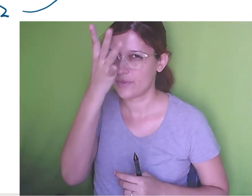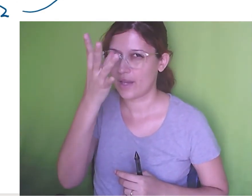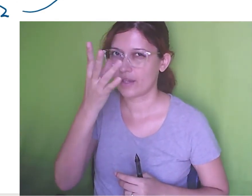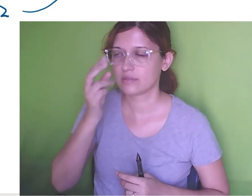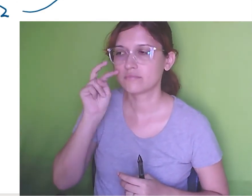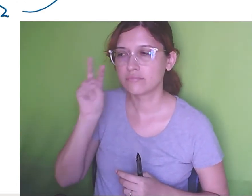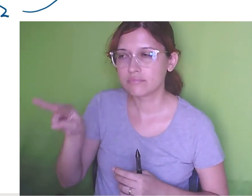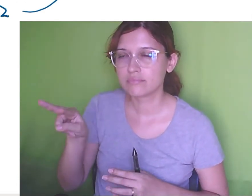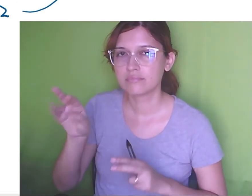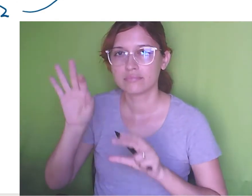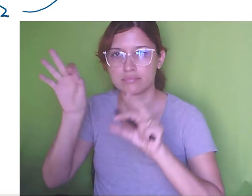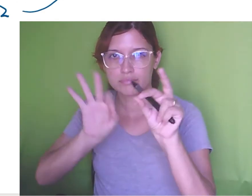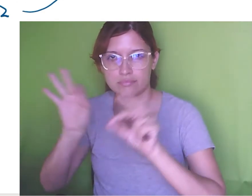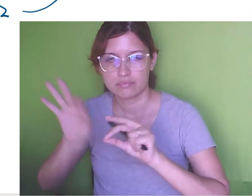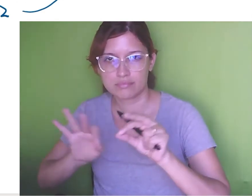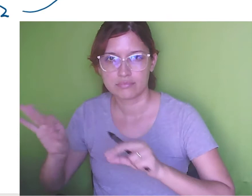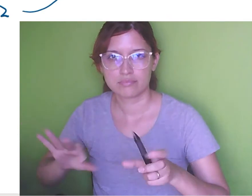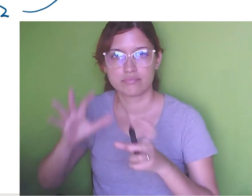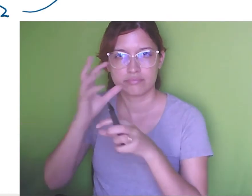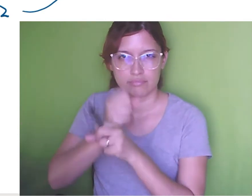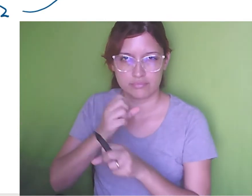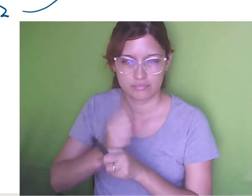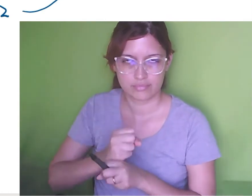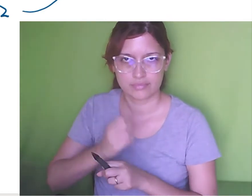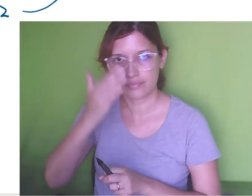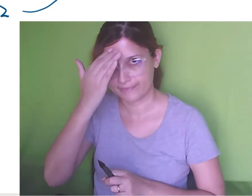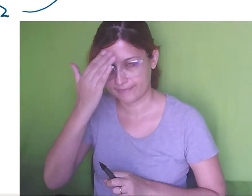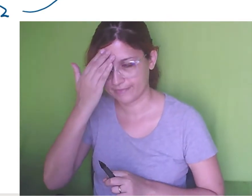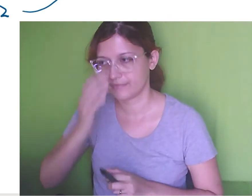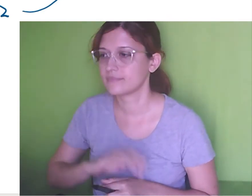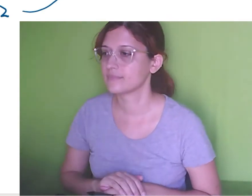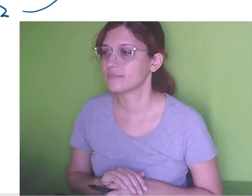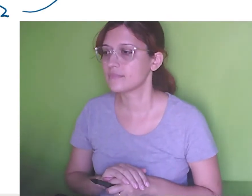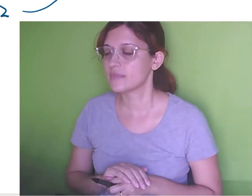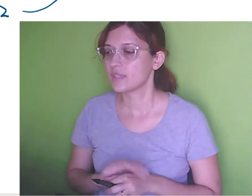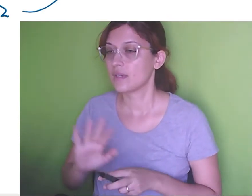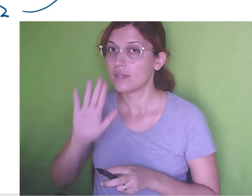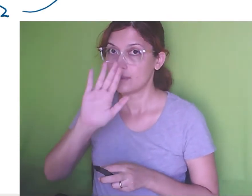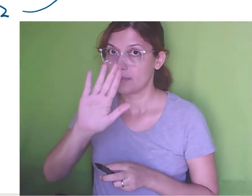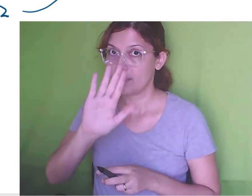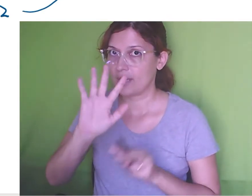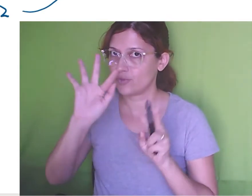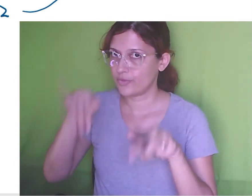Então você sabe que o M se refere à multiplicação por 1.000. Certo?